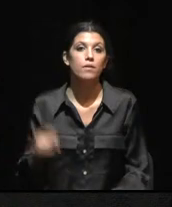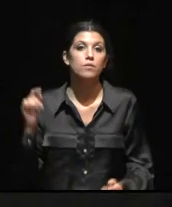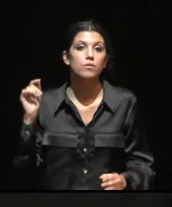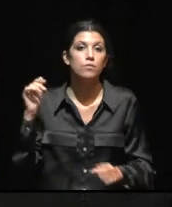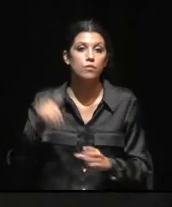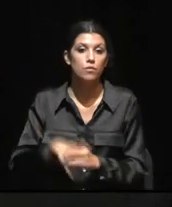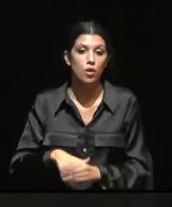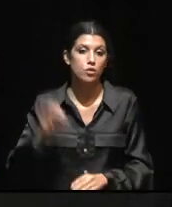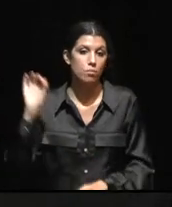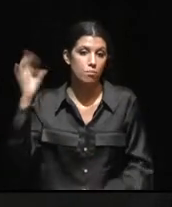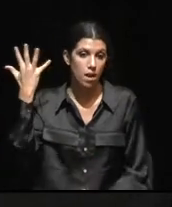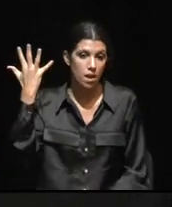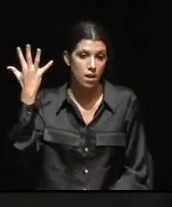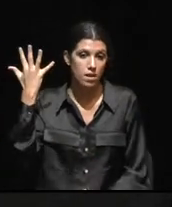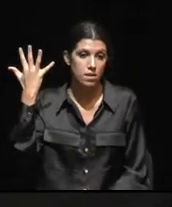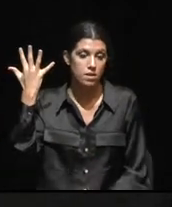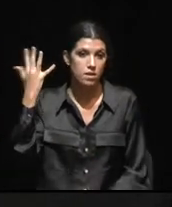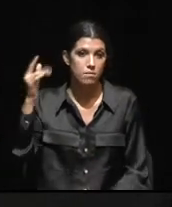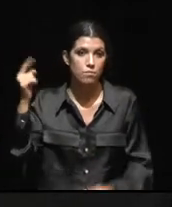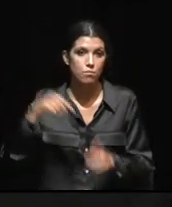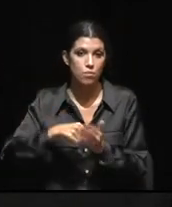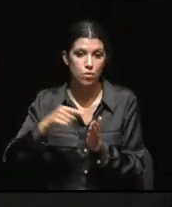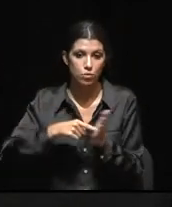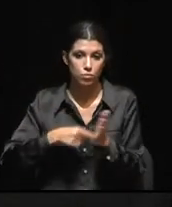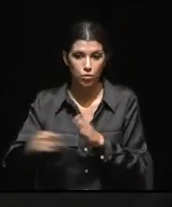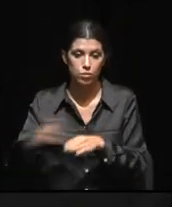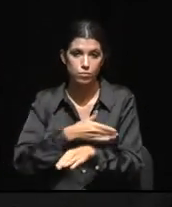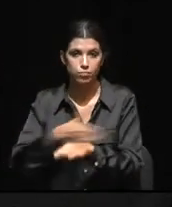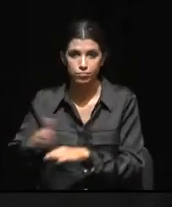do Pan por